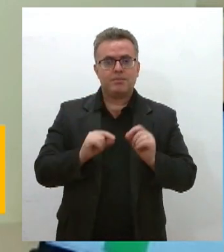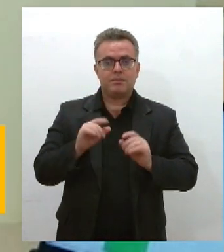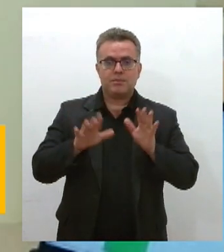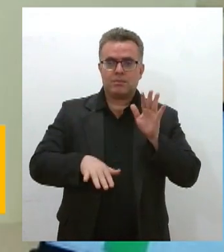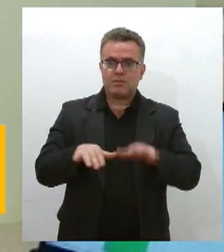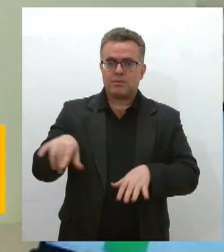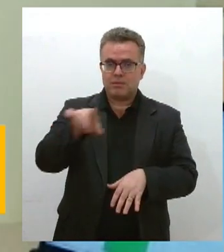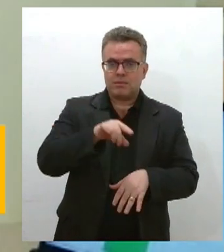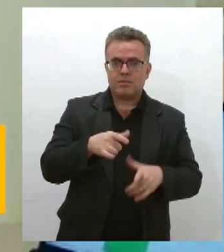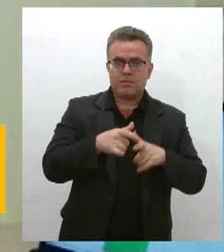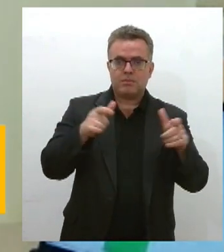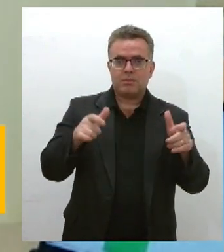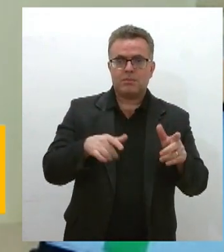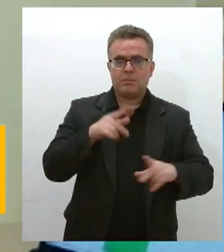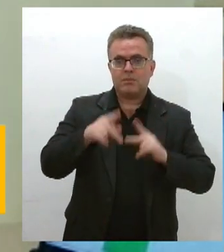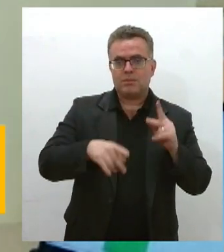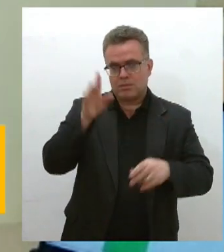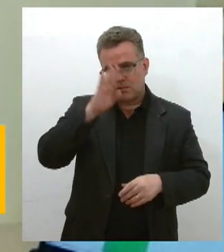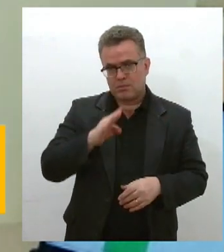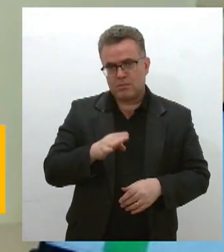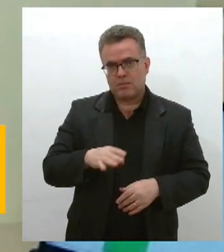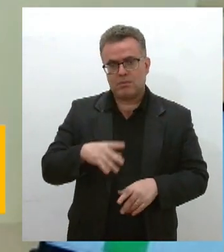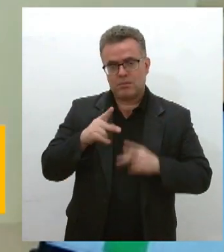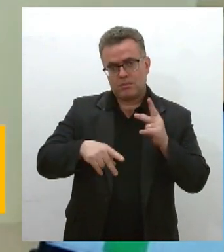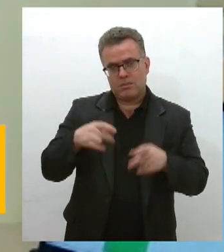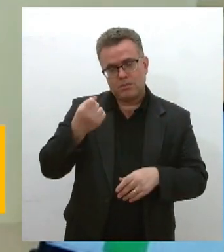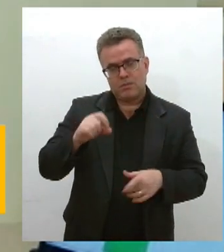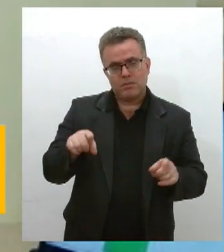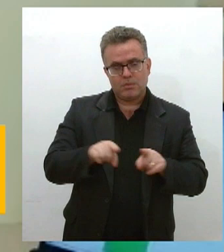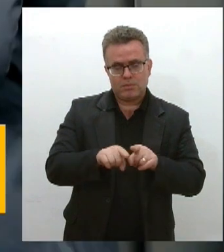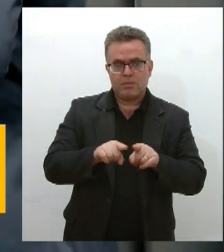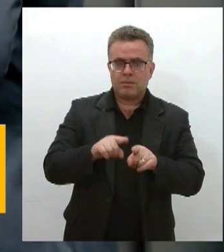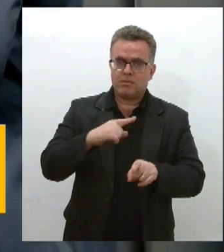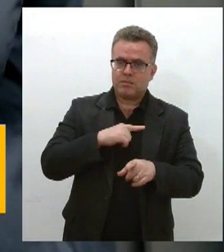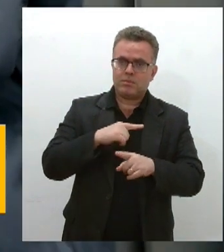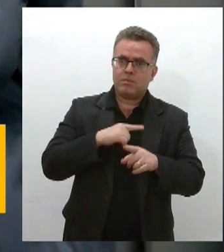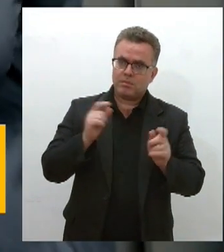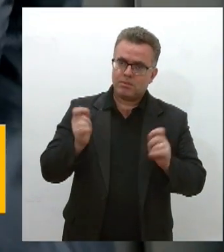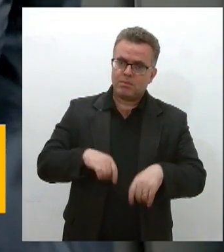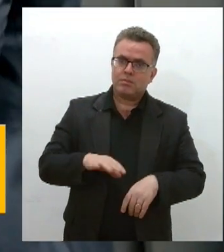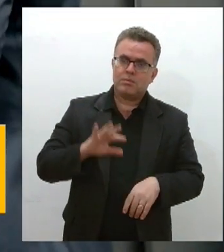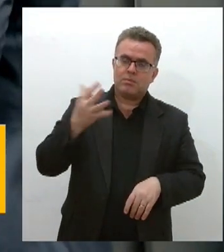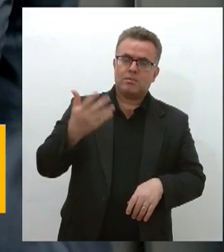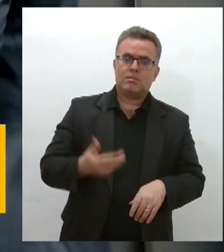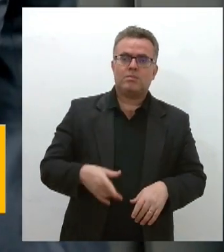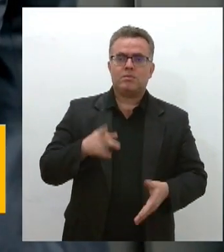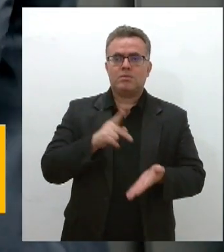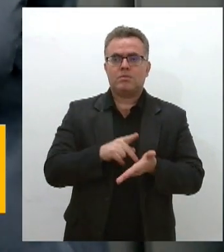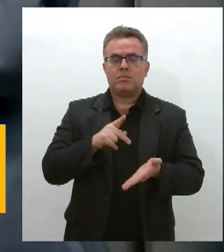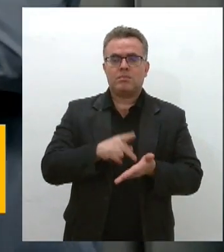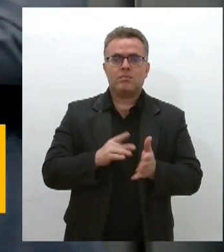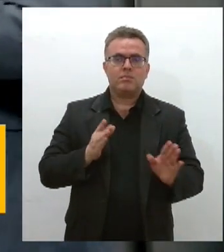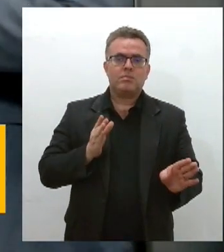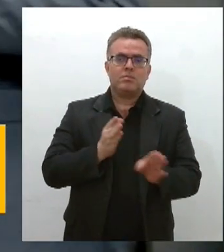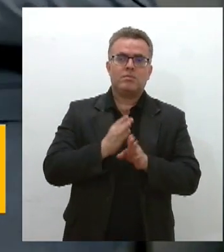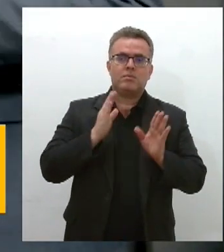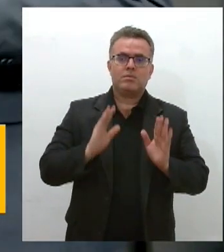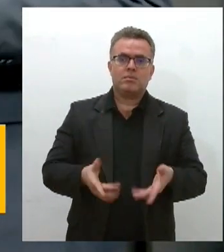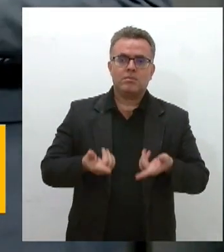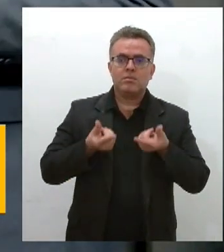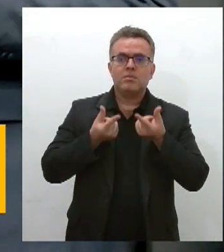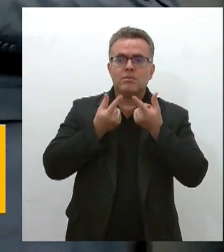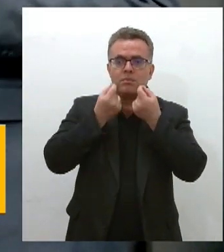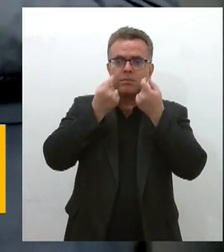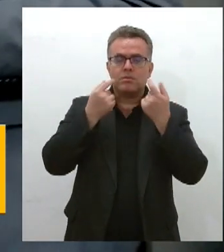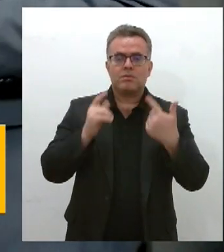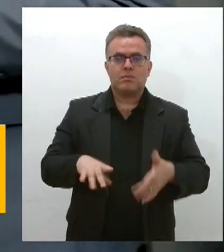brasileiros e, por que não, muitos seres humanos também. Doutor Paulo, a realidade das pessoas com diagnóstico de câncer de boca, é bem